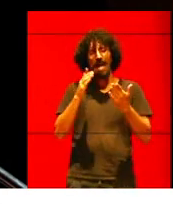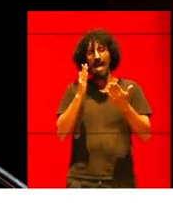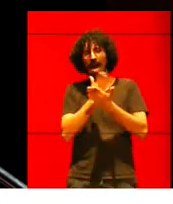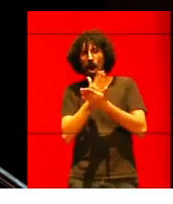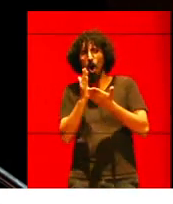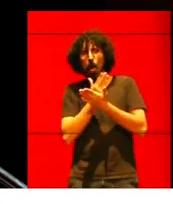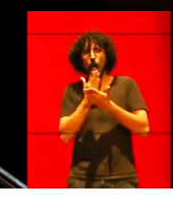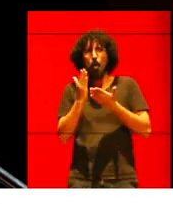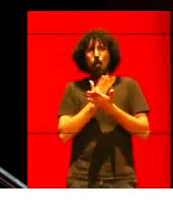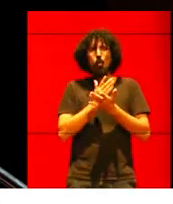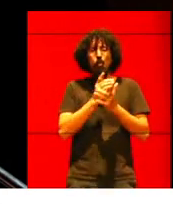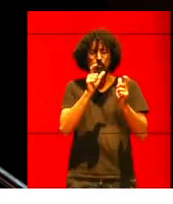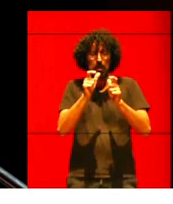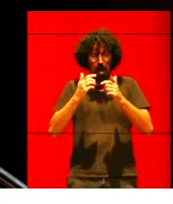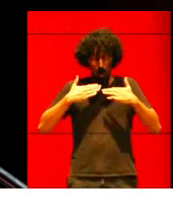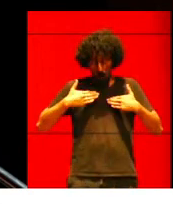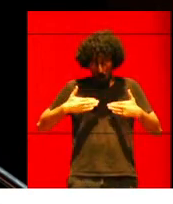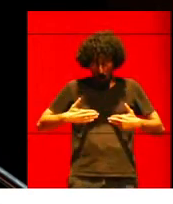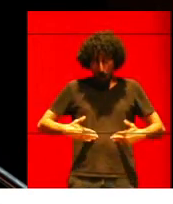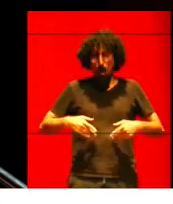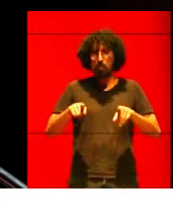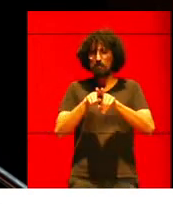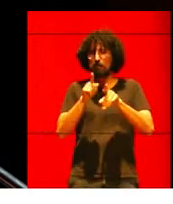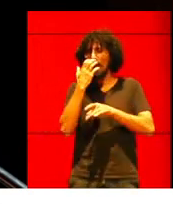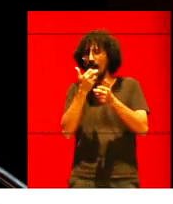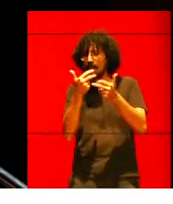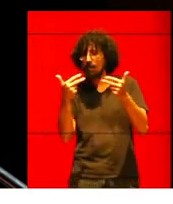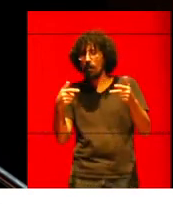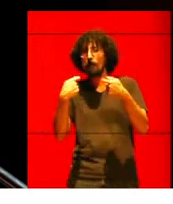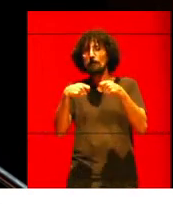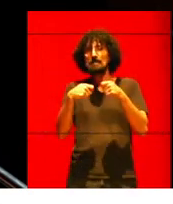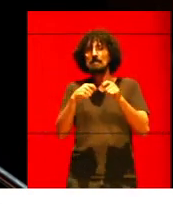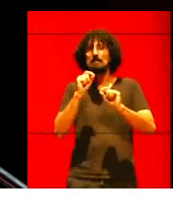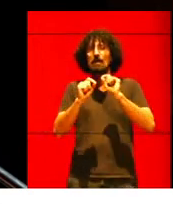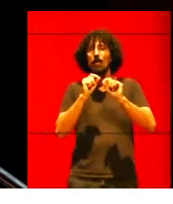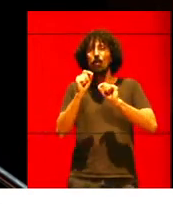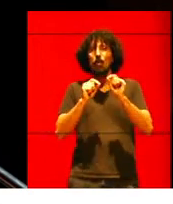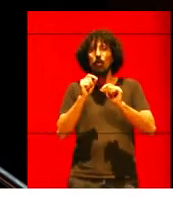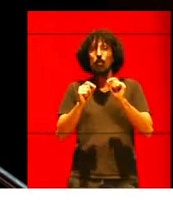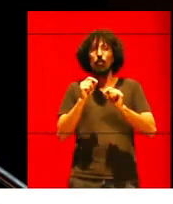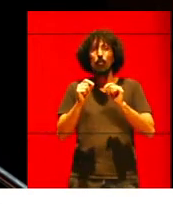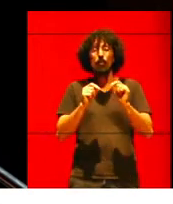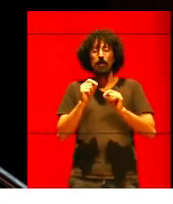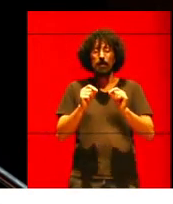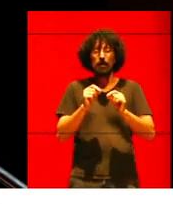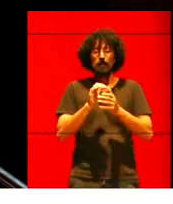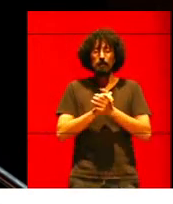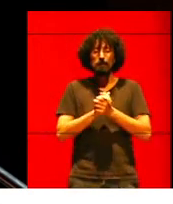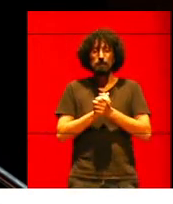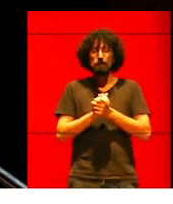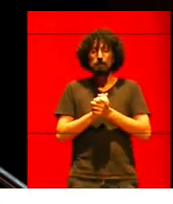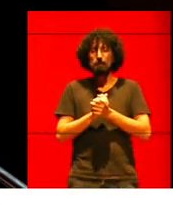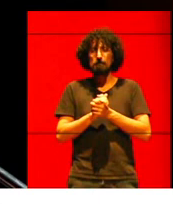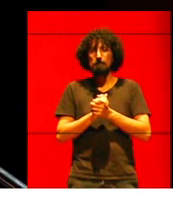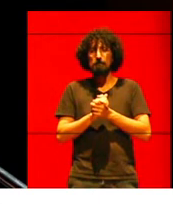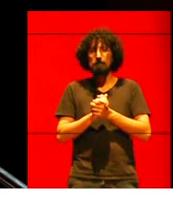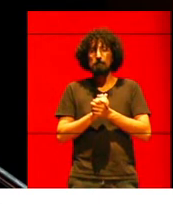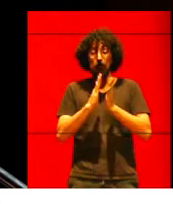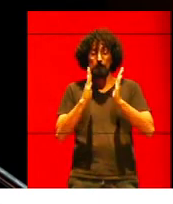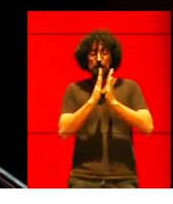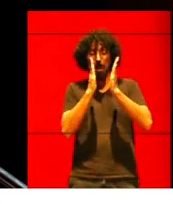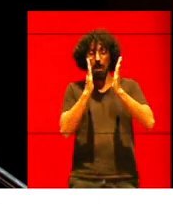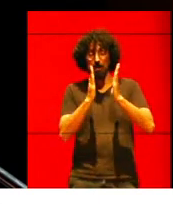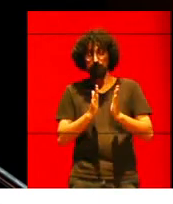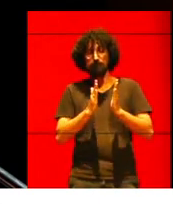regiões do nosso corpo e do corpo dos animais que exigem certa proteção em relação a impactos,